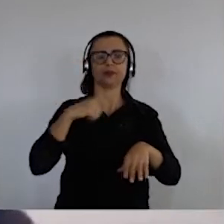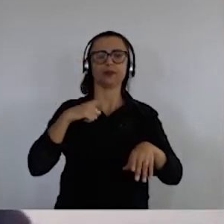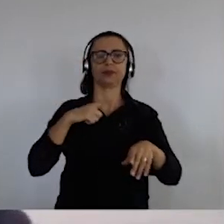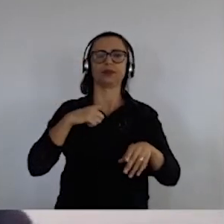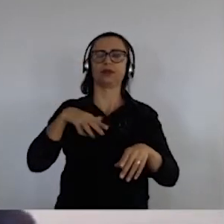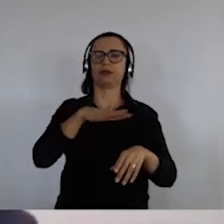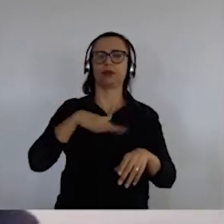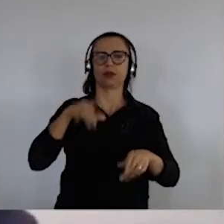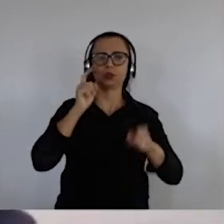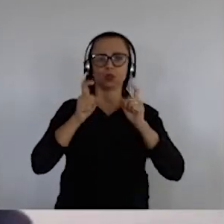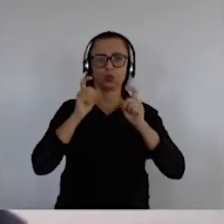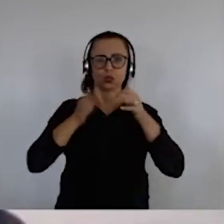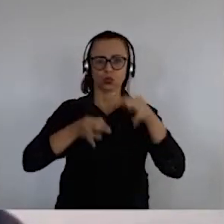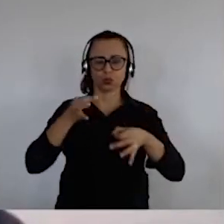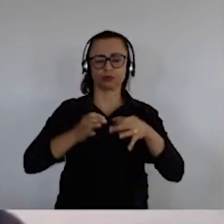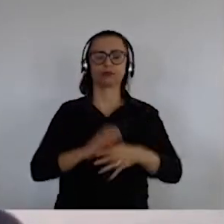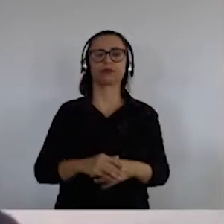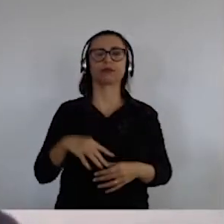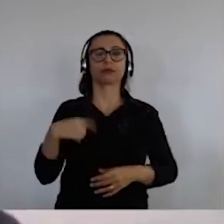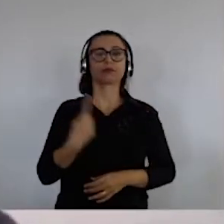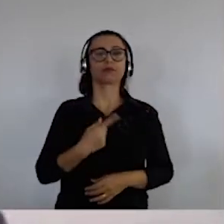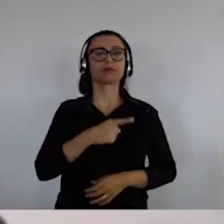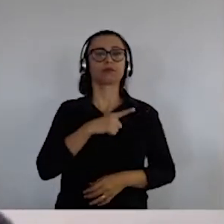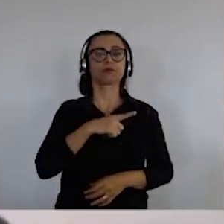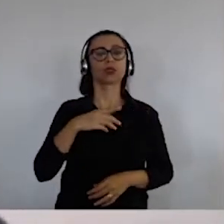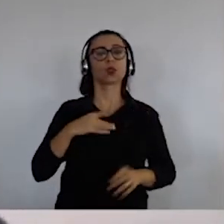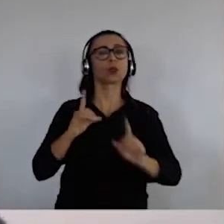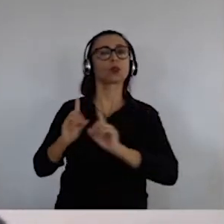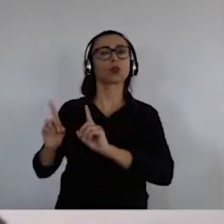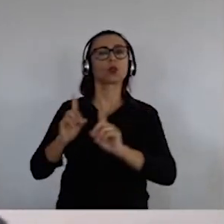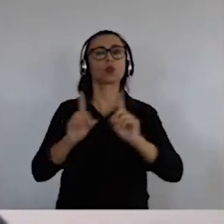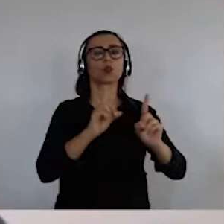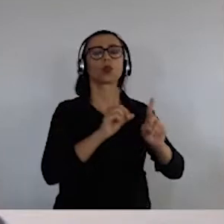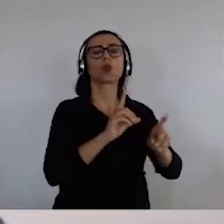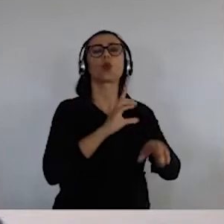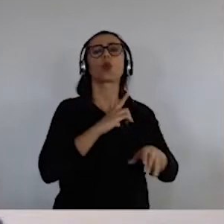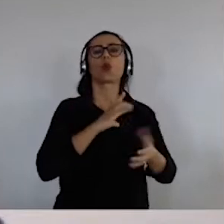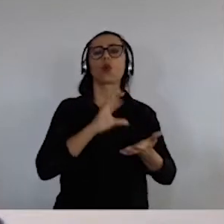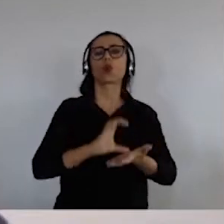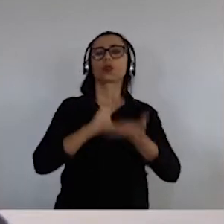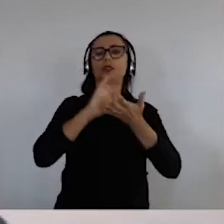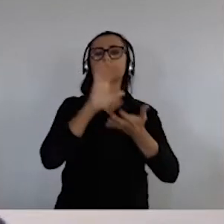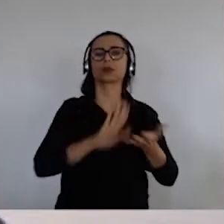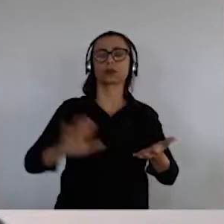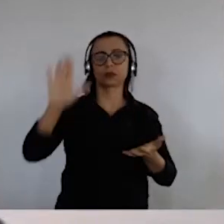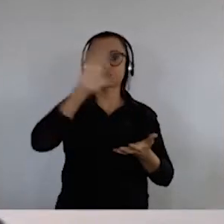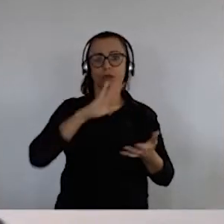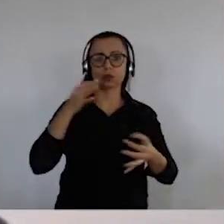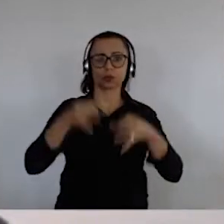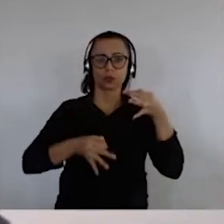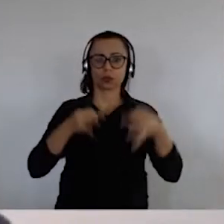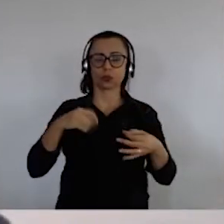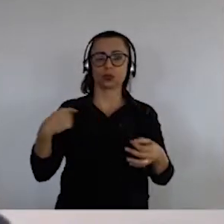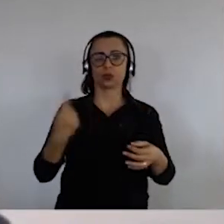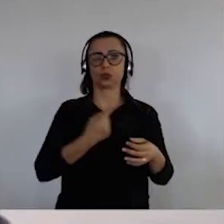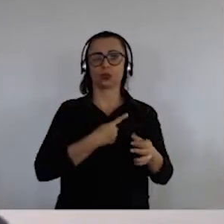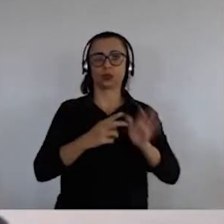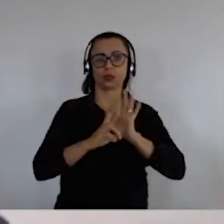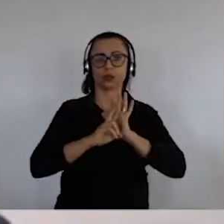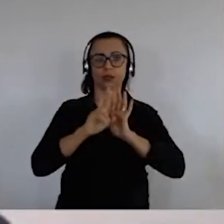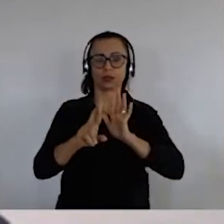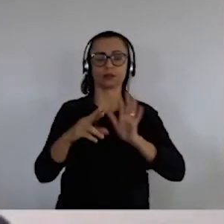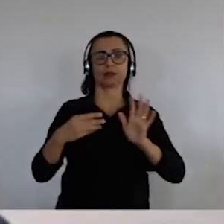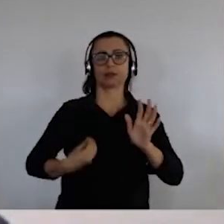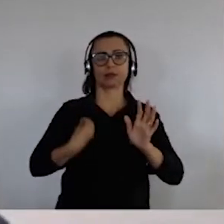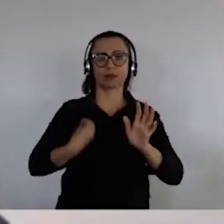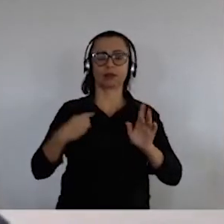da justiça. E estamos a dialogar com o Conselho Nacional de Justiça, por meio dos nossos representantes que lá estão,